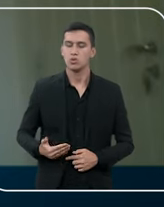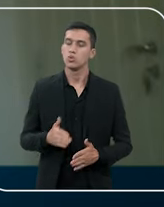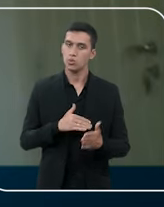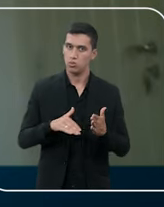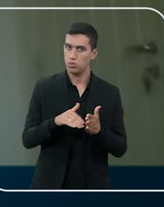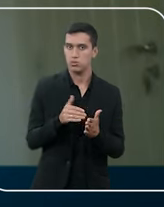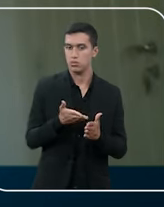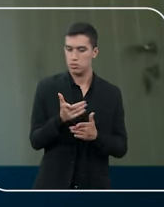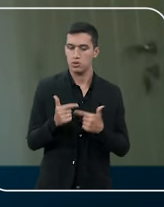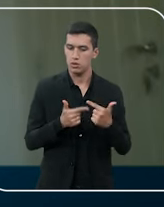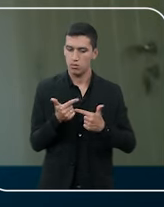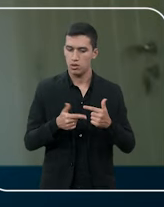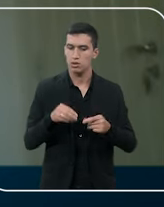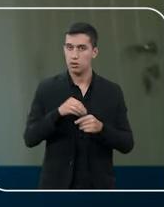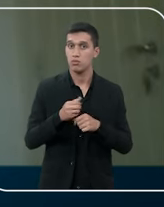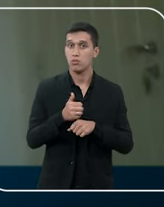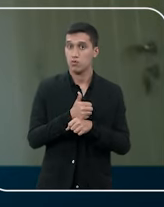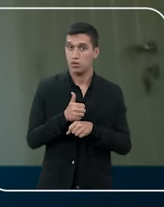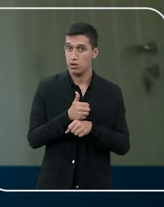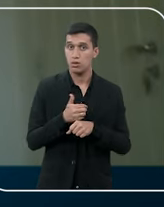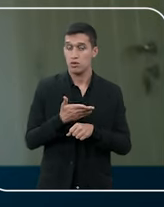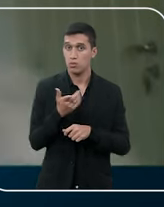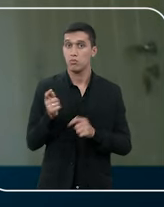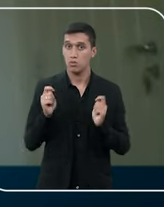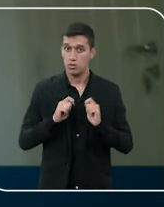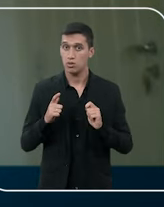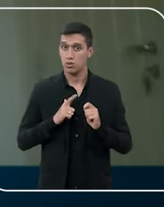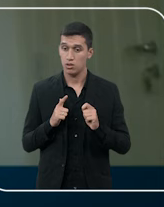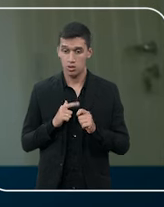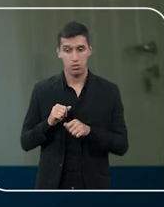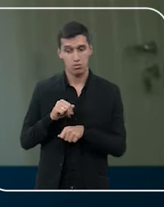que trabalham lá podem ter relação de emprego ou